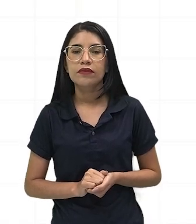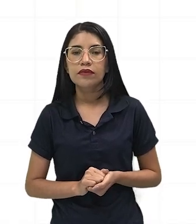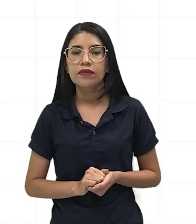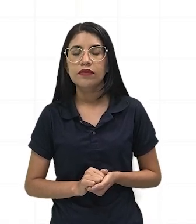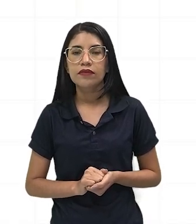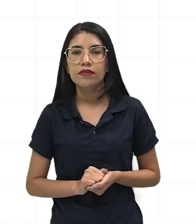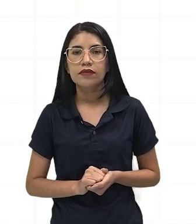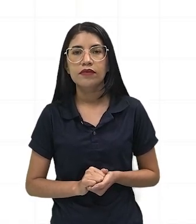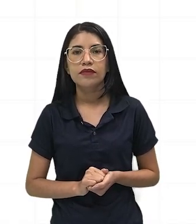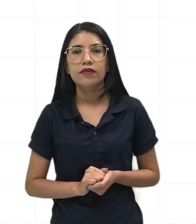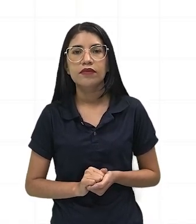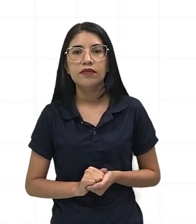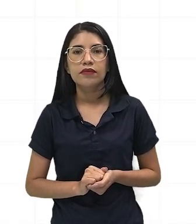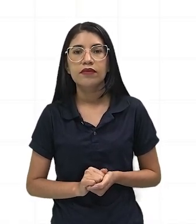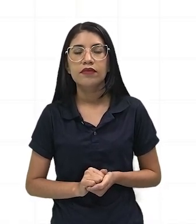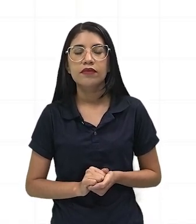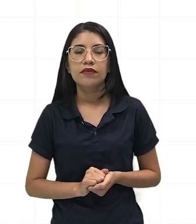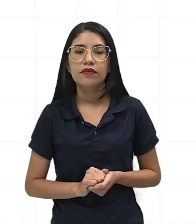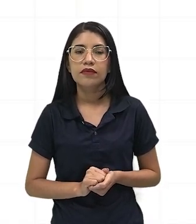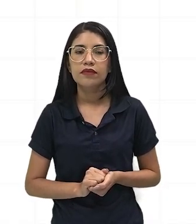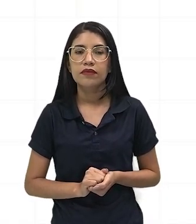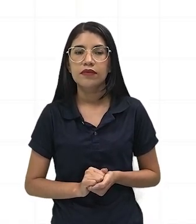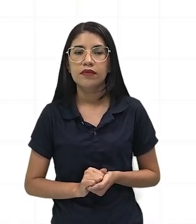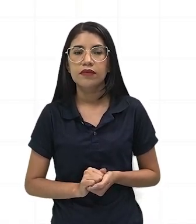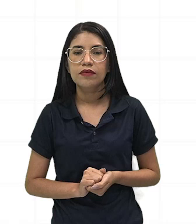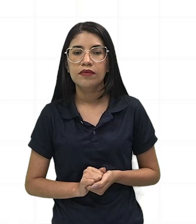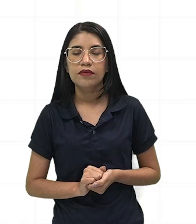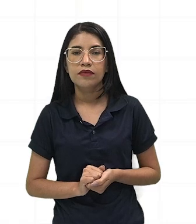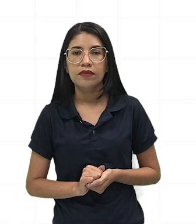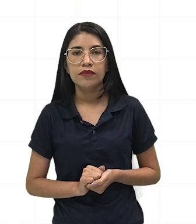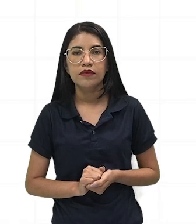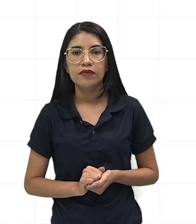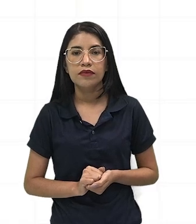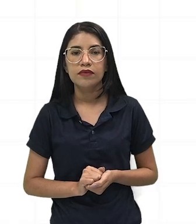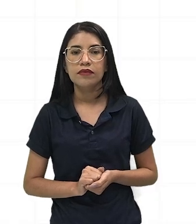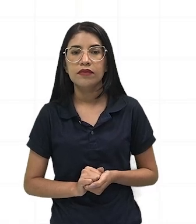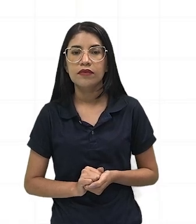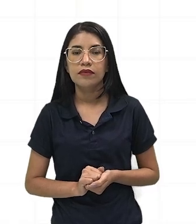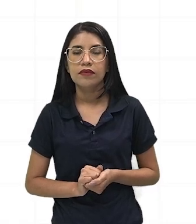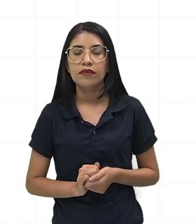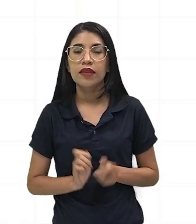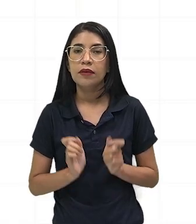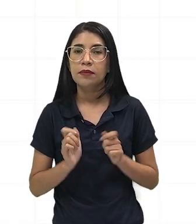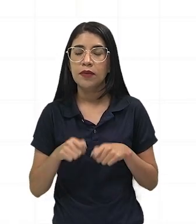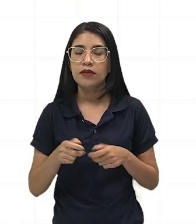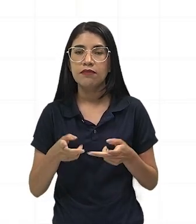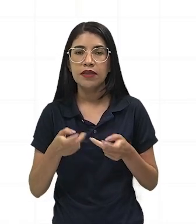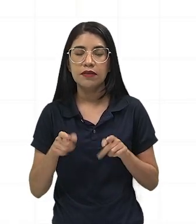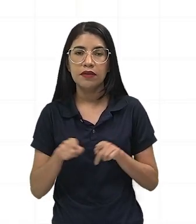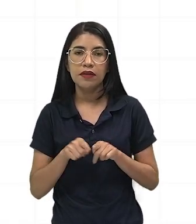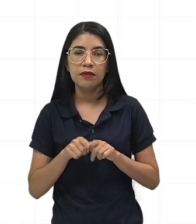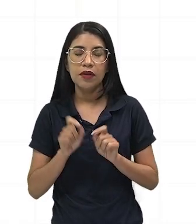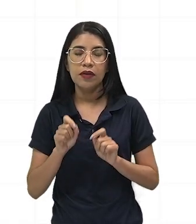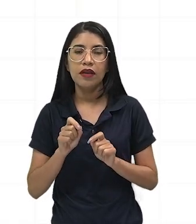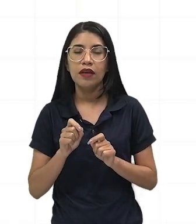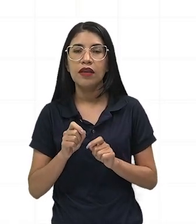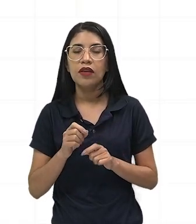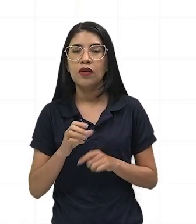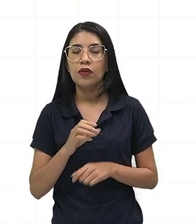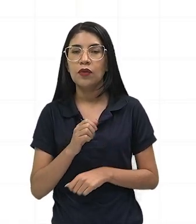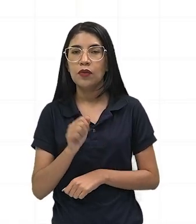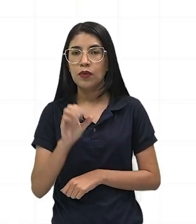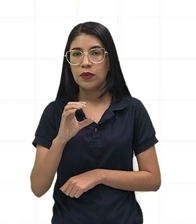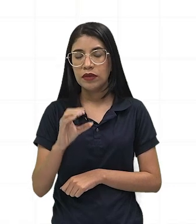Muito bem. E nós conseguimos visualizar rapidamente, né, ó, que o aluno aqui, ó, aluno C estava num bom